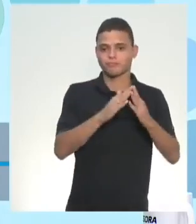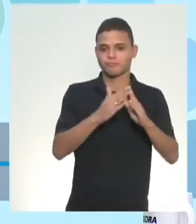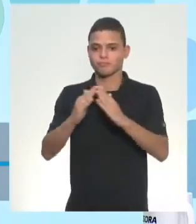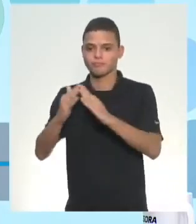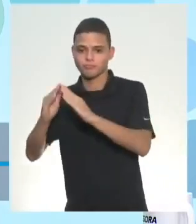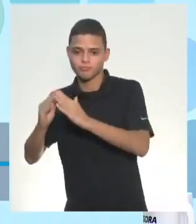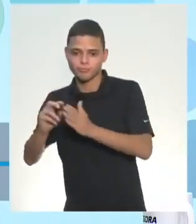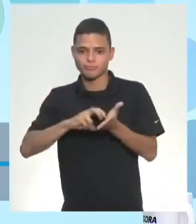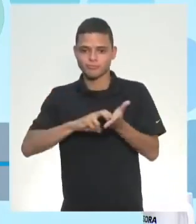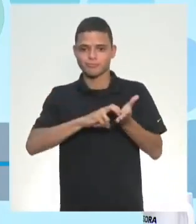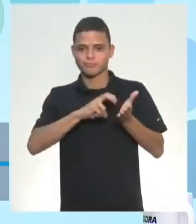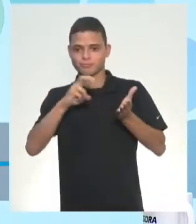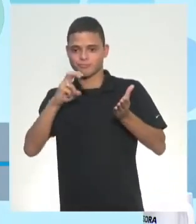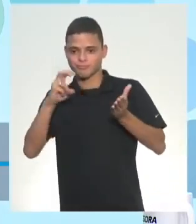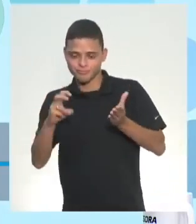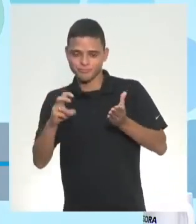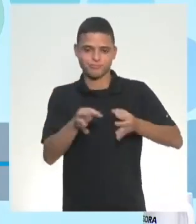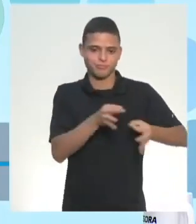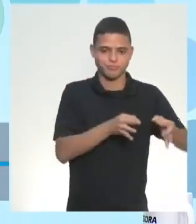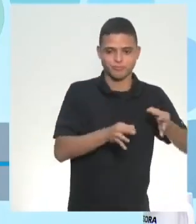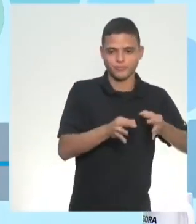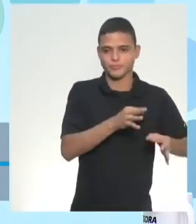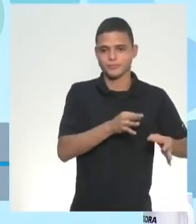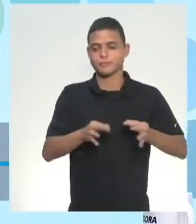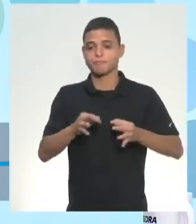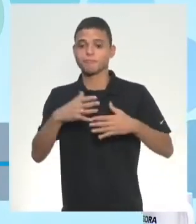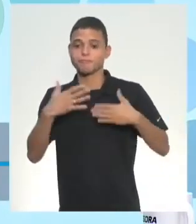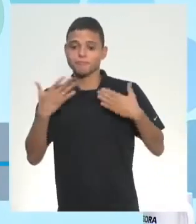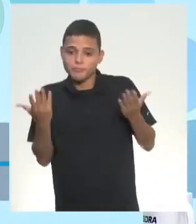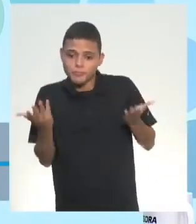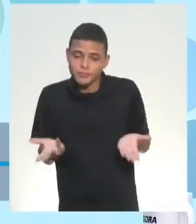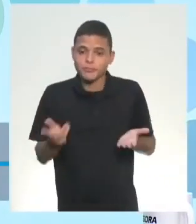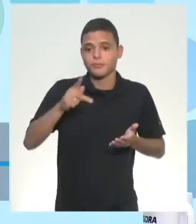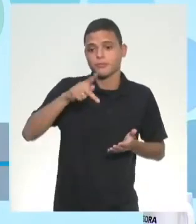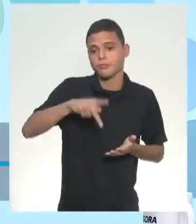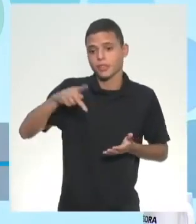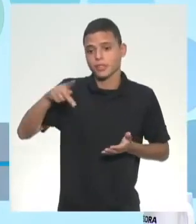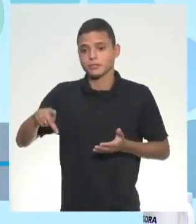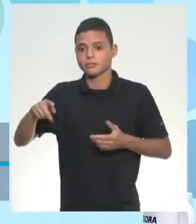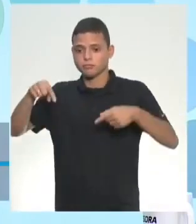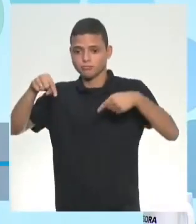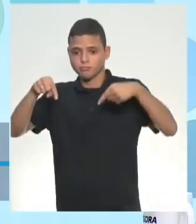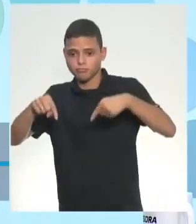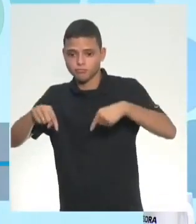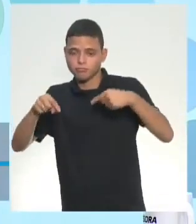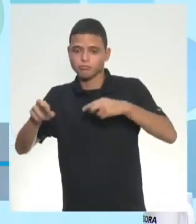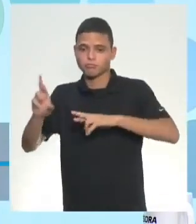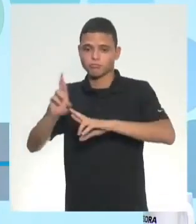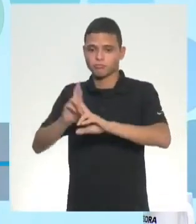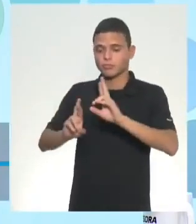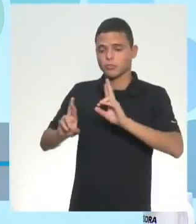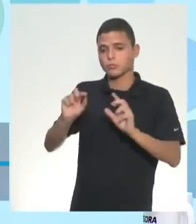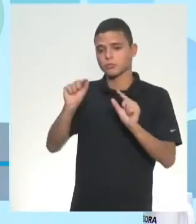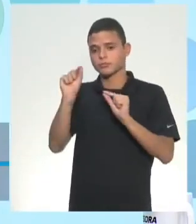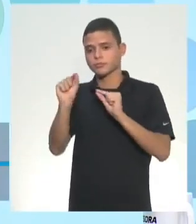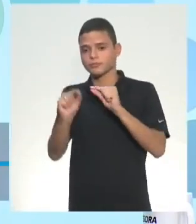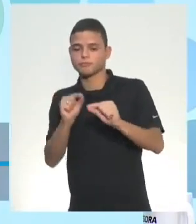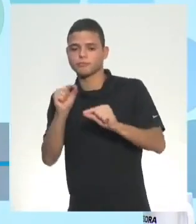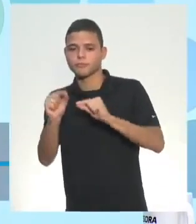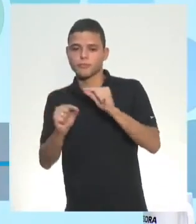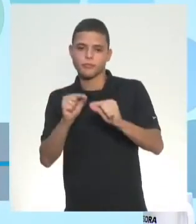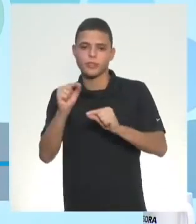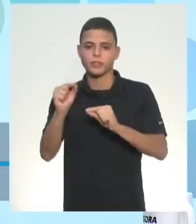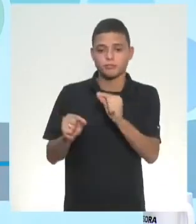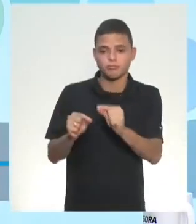cortiço. Vinícius, vai arrumar esse quarto aí, ó. Então, os professores aqui também falaram da questão que bate com o que o Murilo acabou de falar,